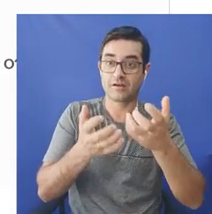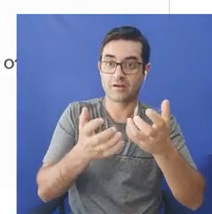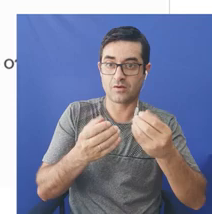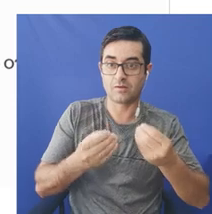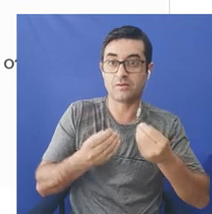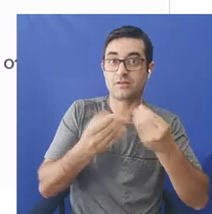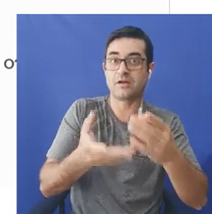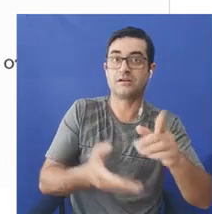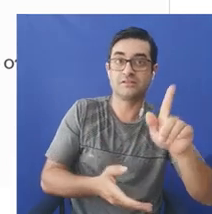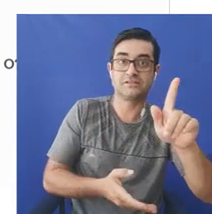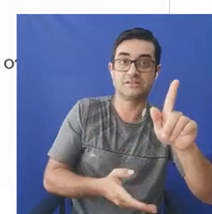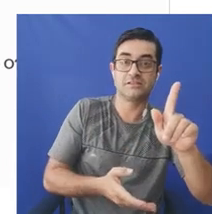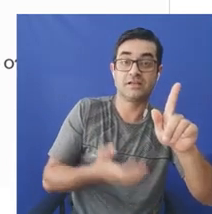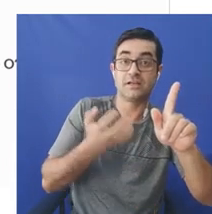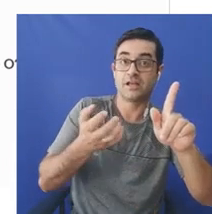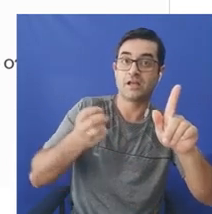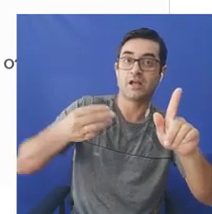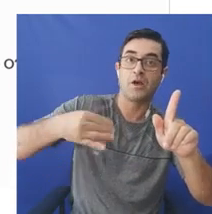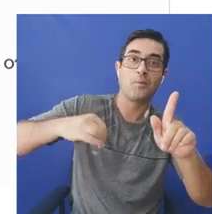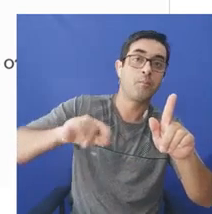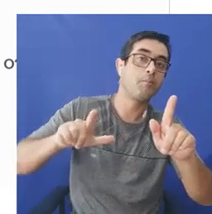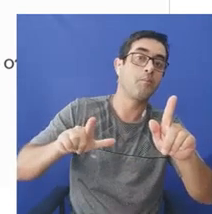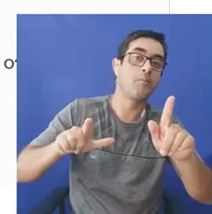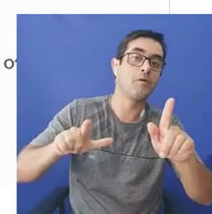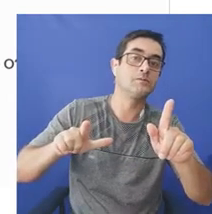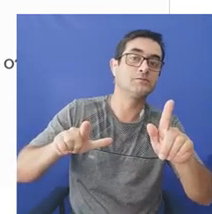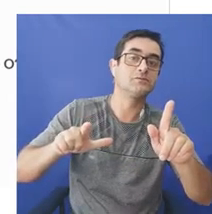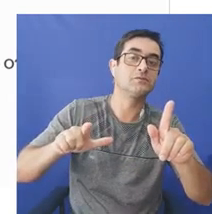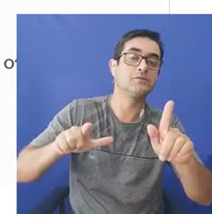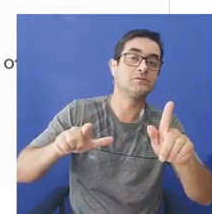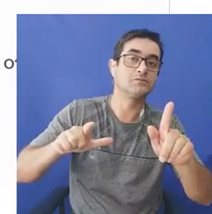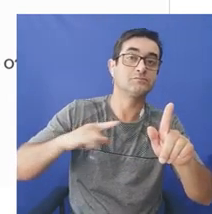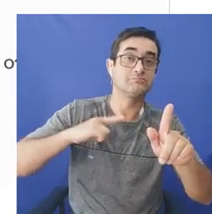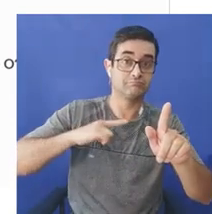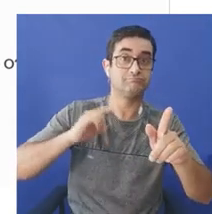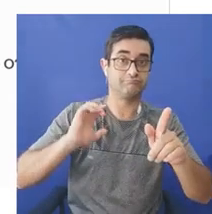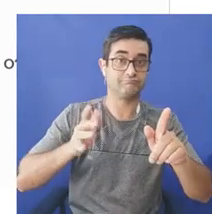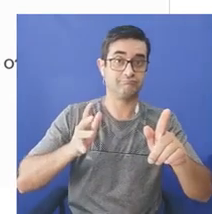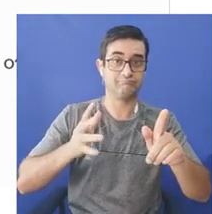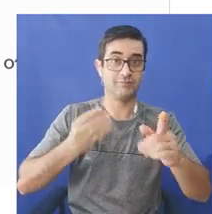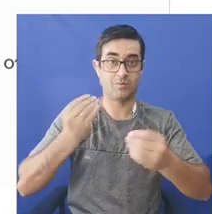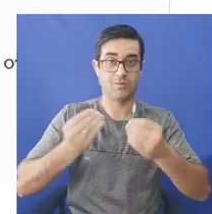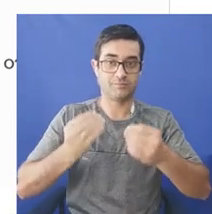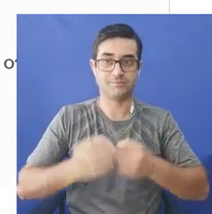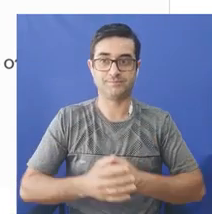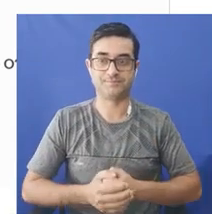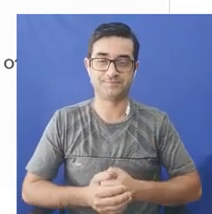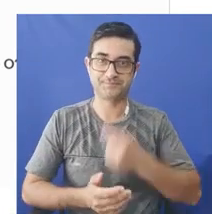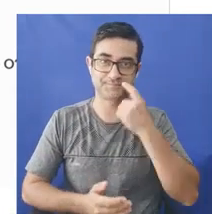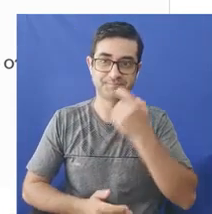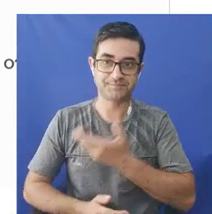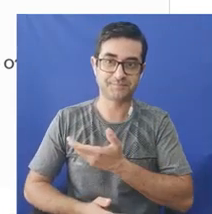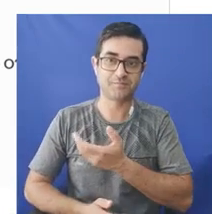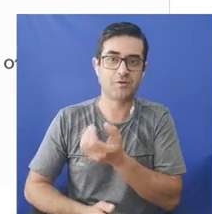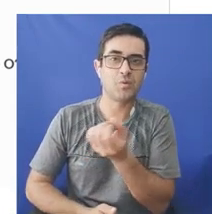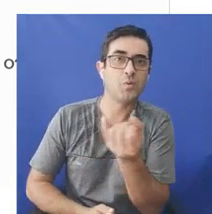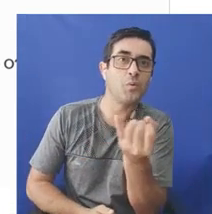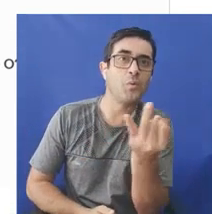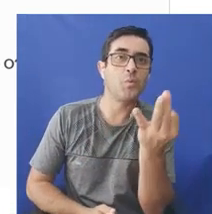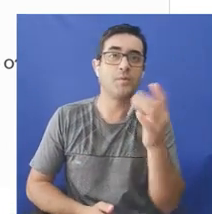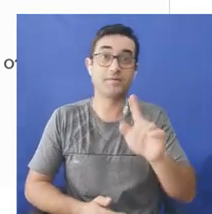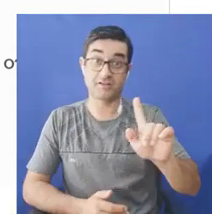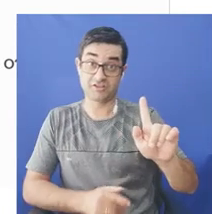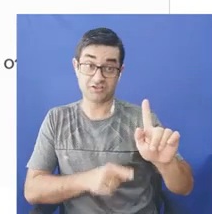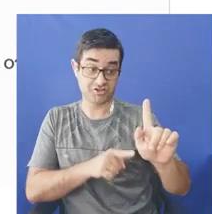a partir do número de mols. Então, olhem só. Quantos gramas há em uma amostra